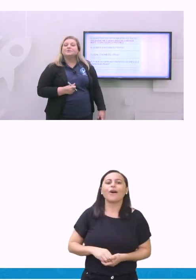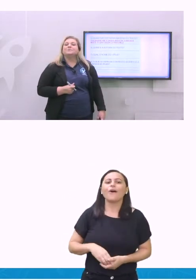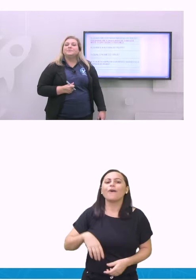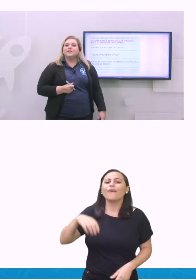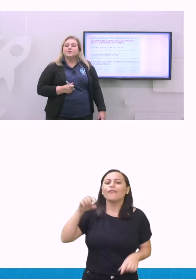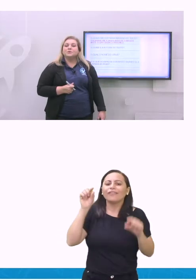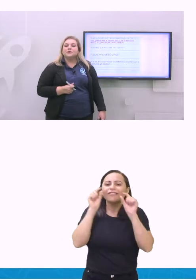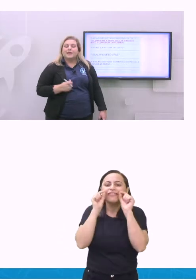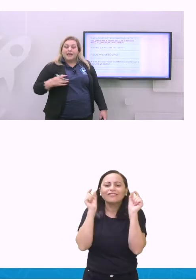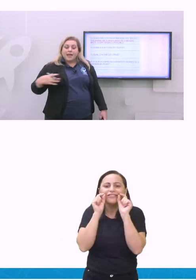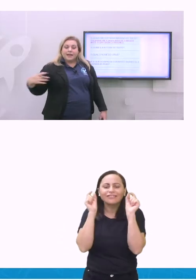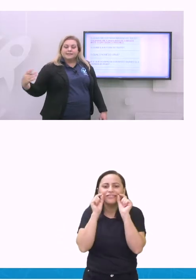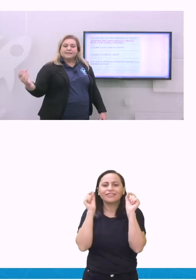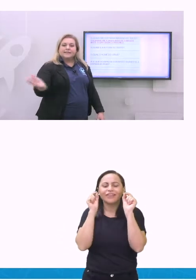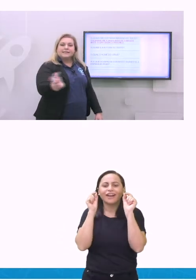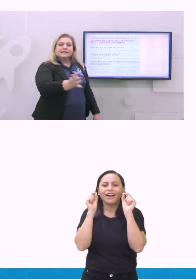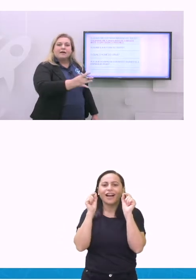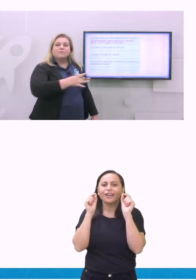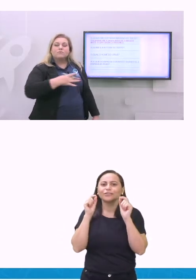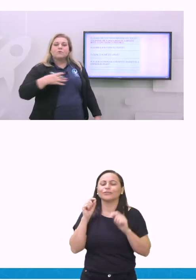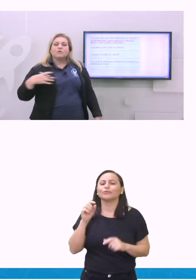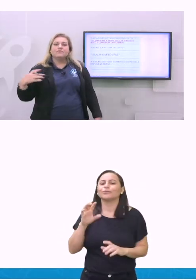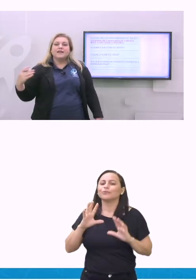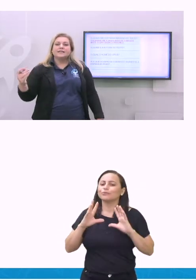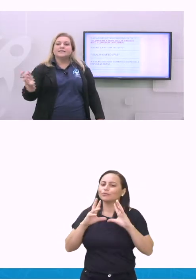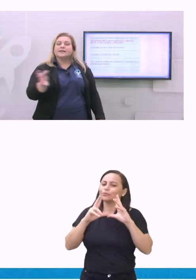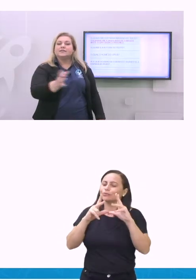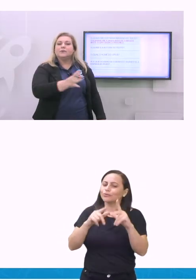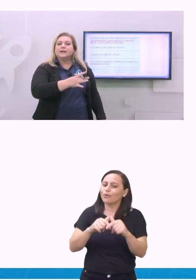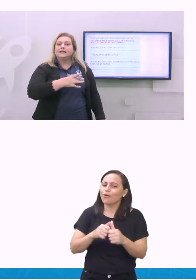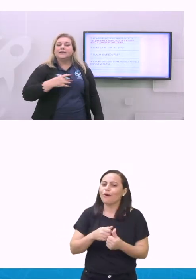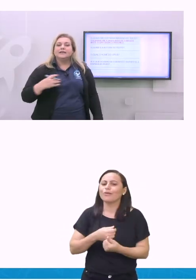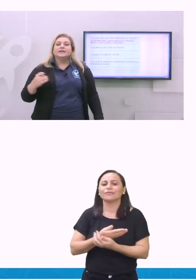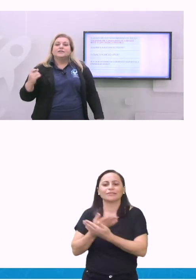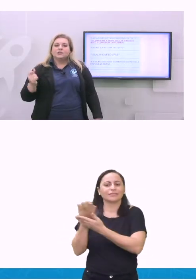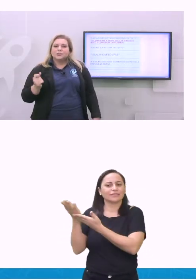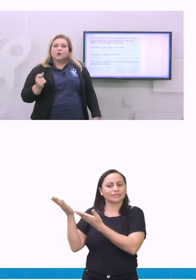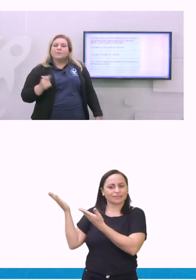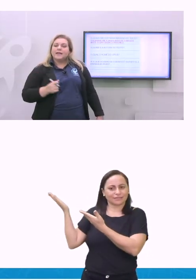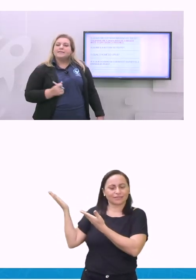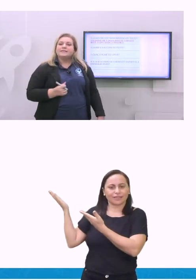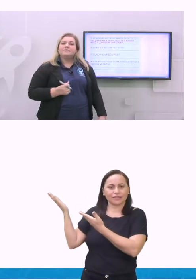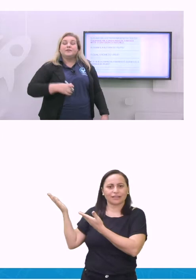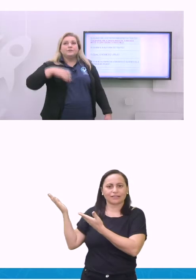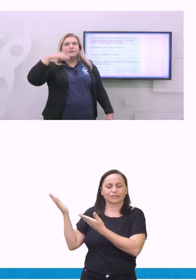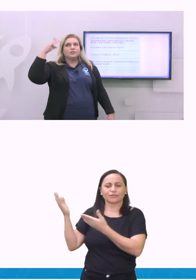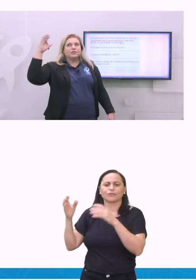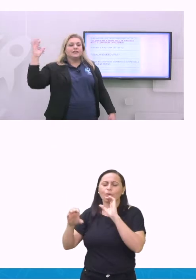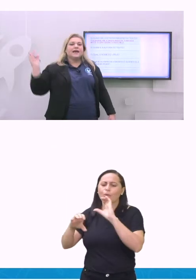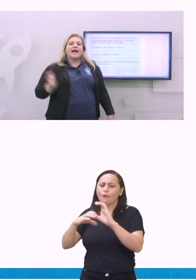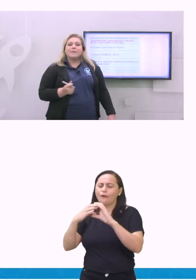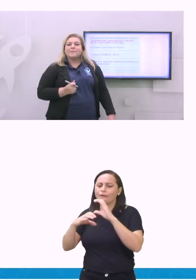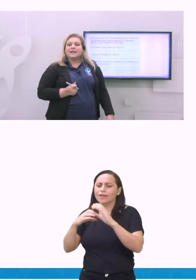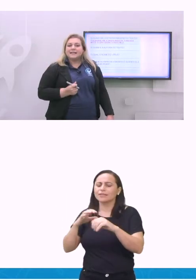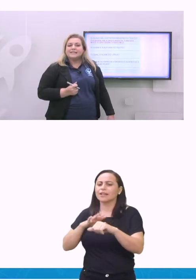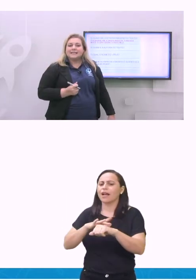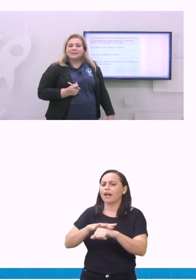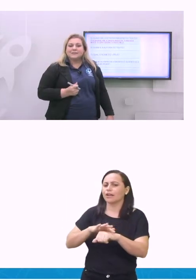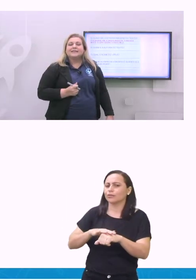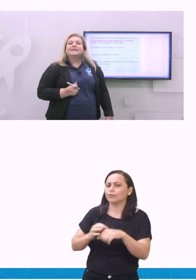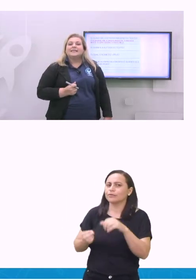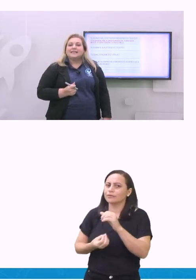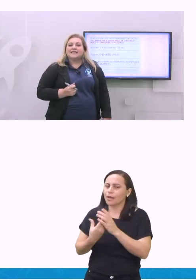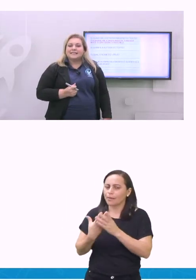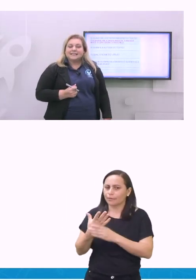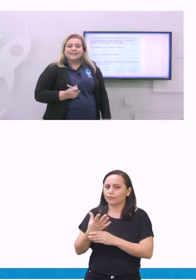rato Milu. Eles que estavam conversando ali sobre esse vírus que tinha